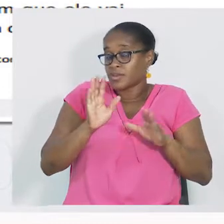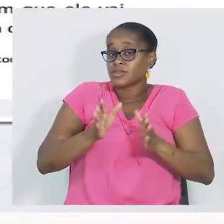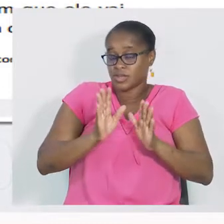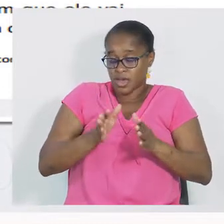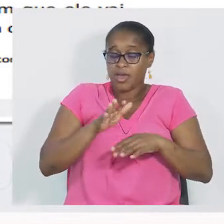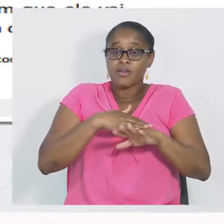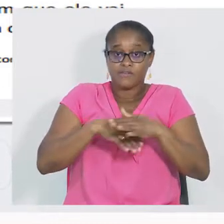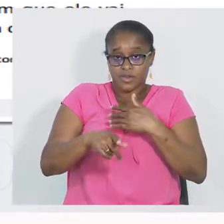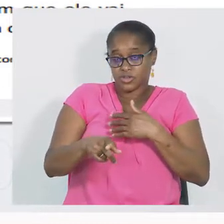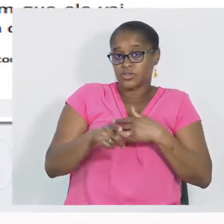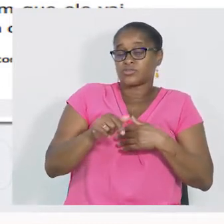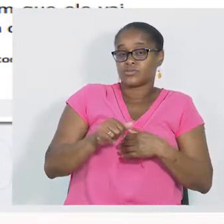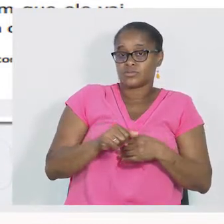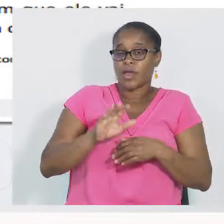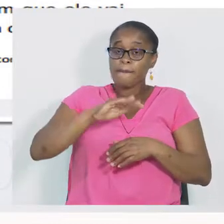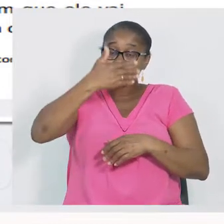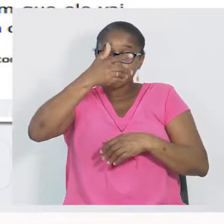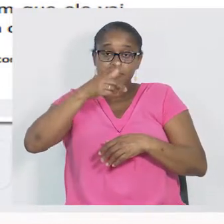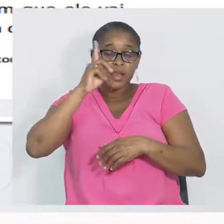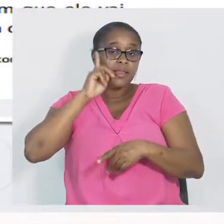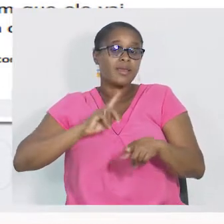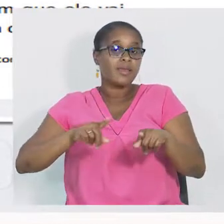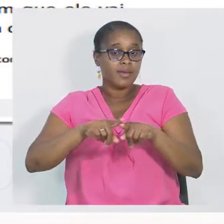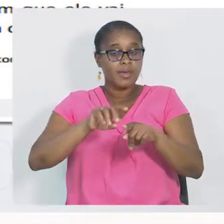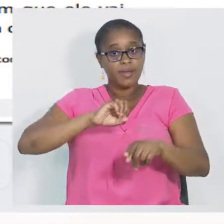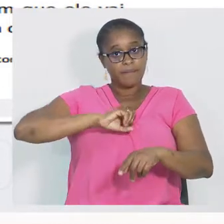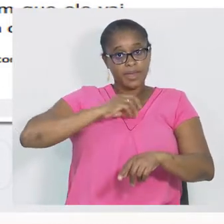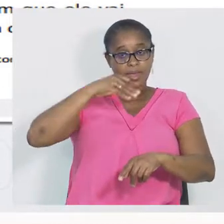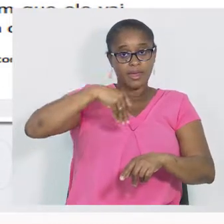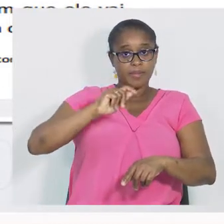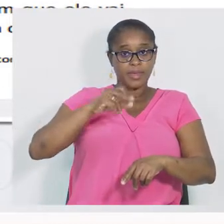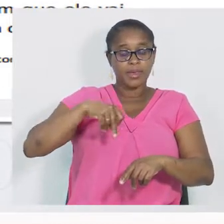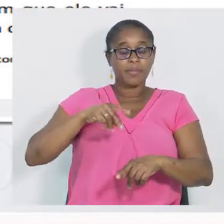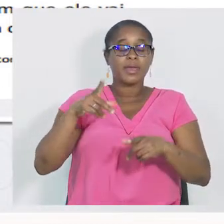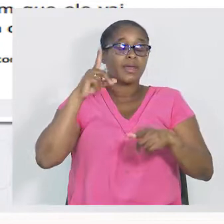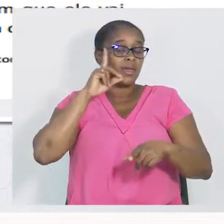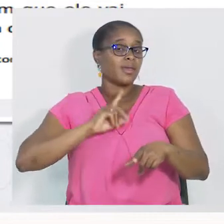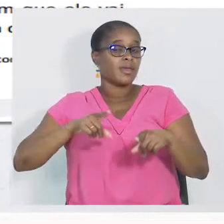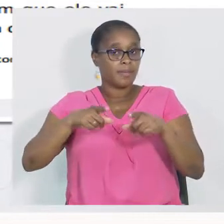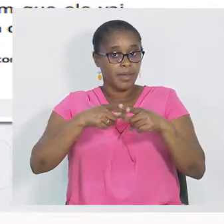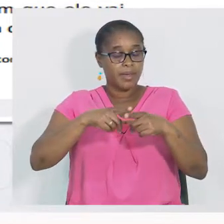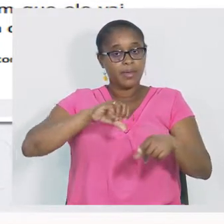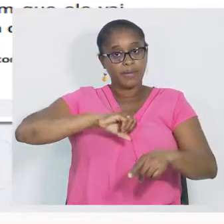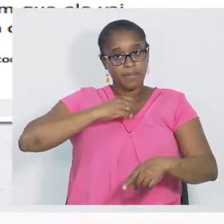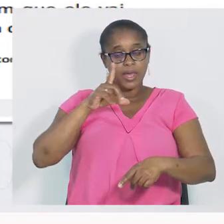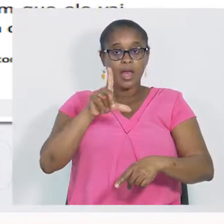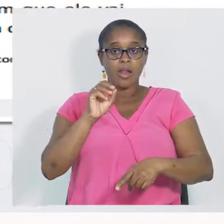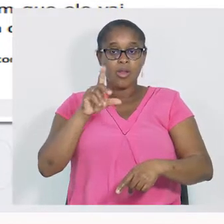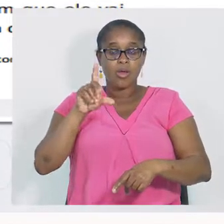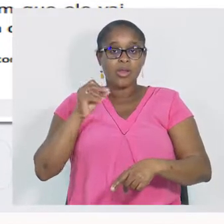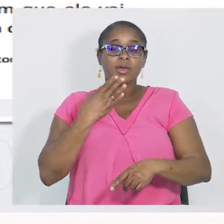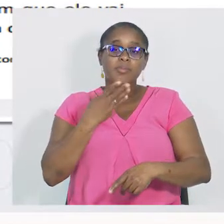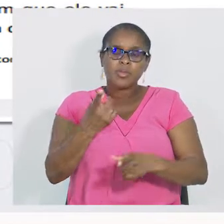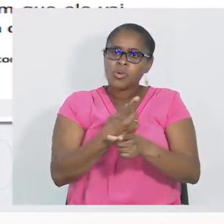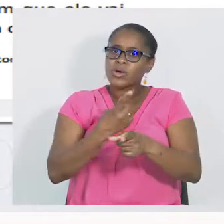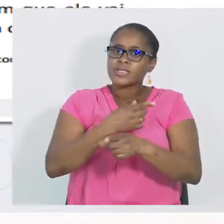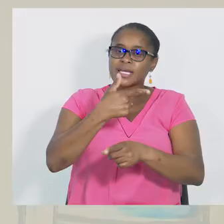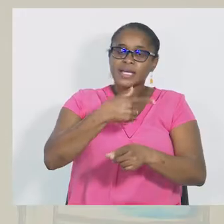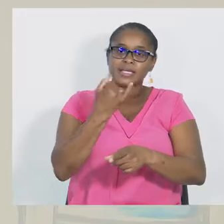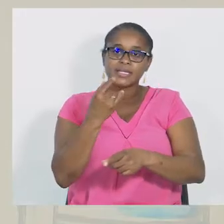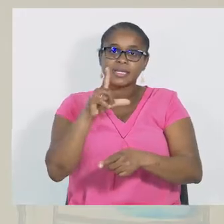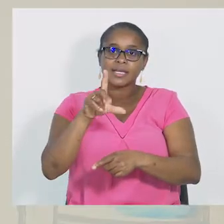eu. Ok? Então vamos lá continuar. Respondam a pergunta que o narrador, que esse eu, coloca